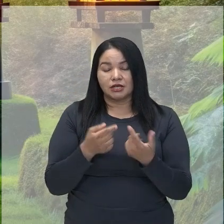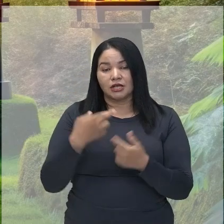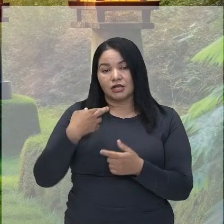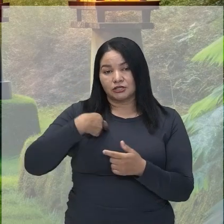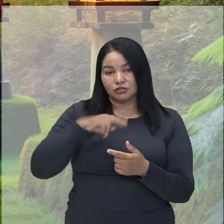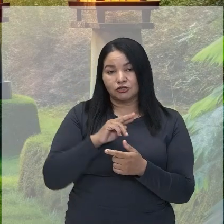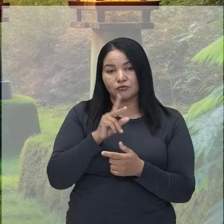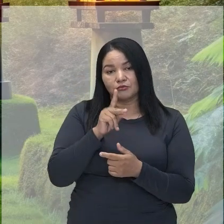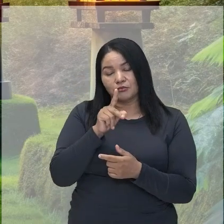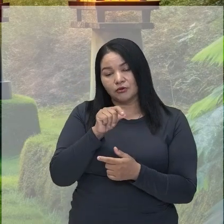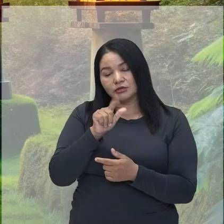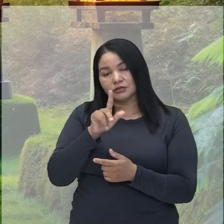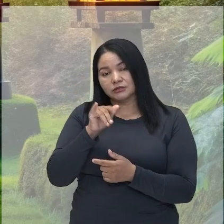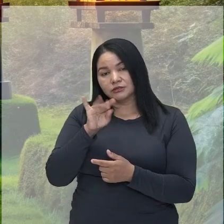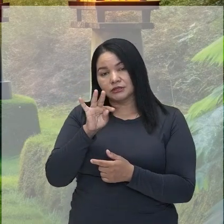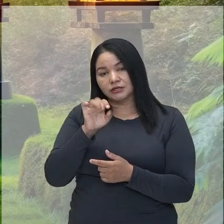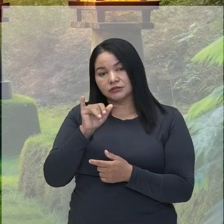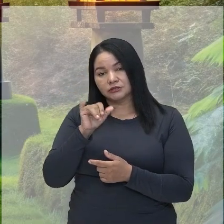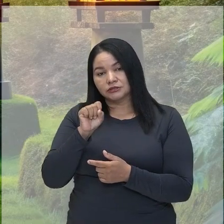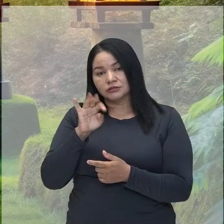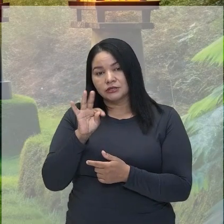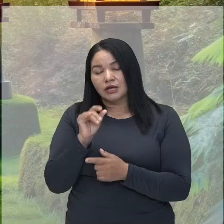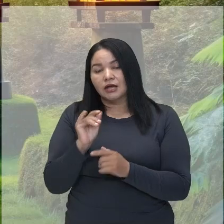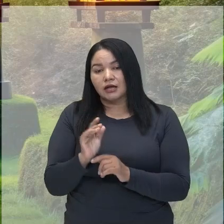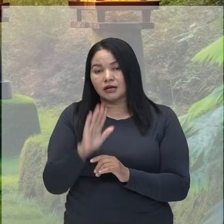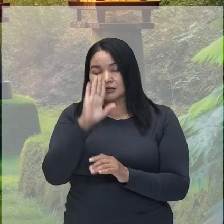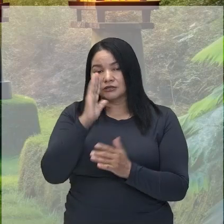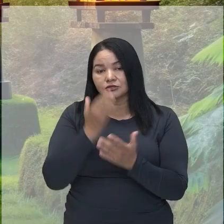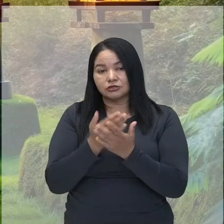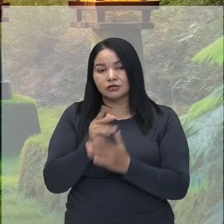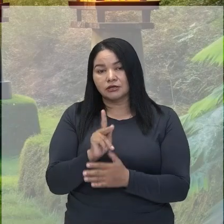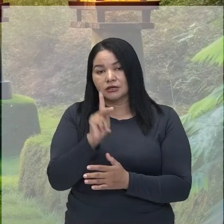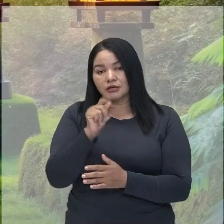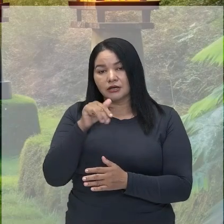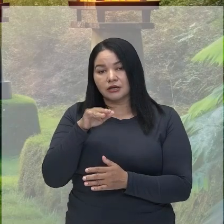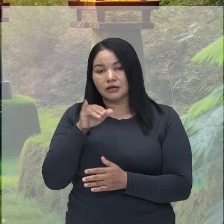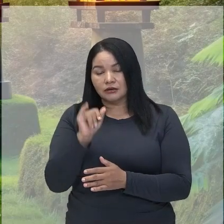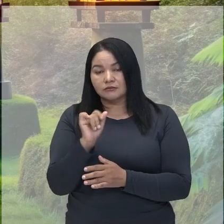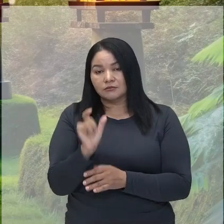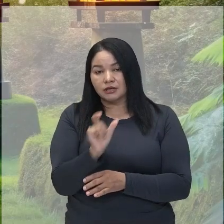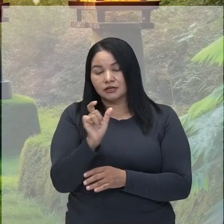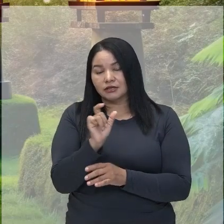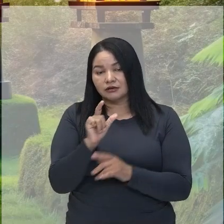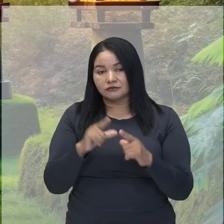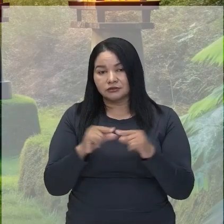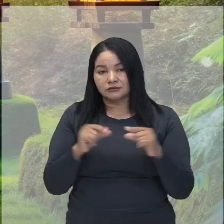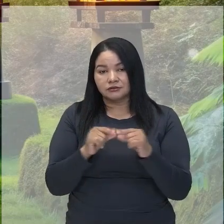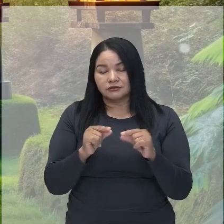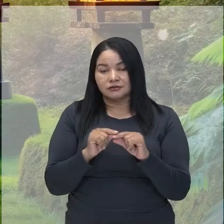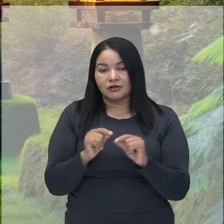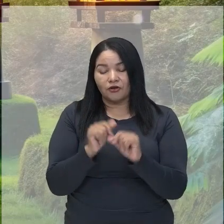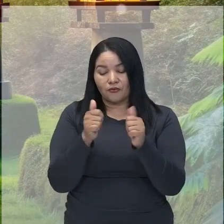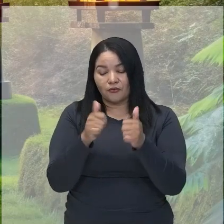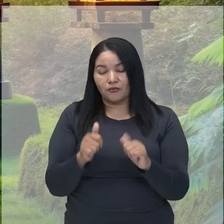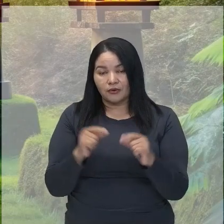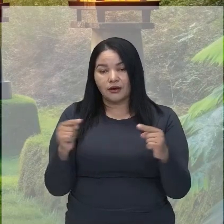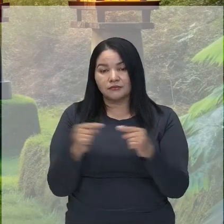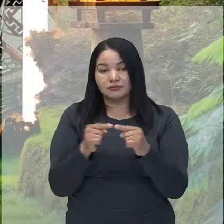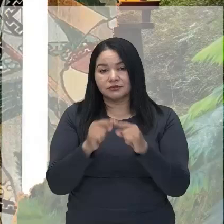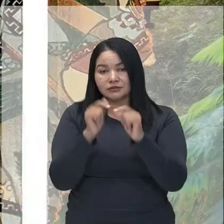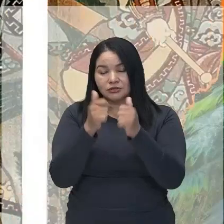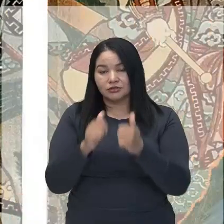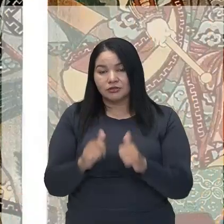religião politeísta e acredita nos kami, palavra japonesa que quer dizer os deuses, que